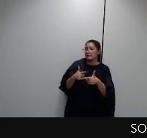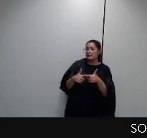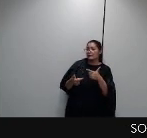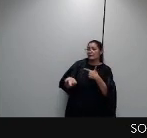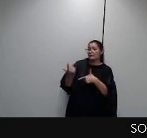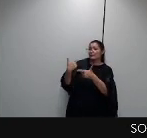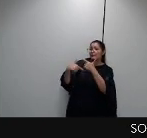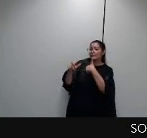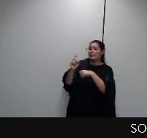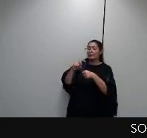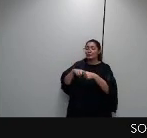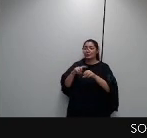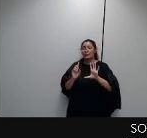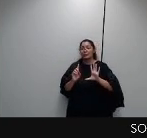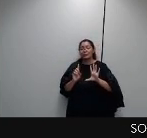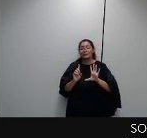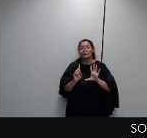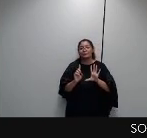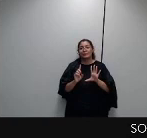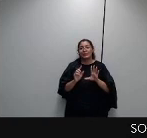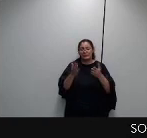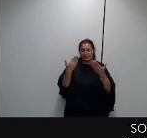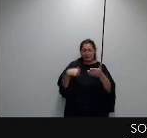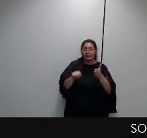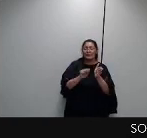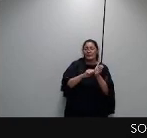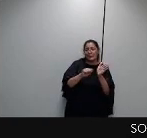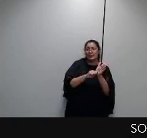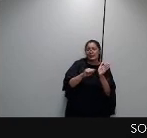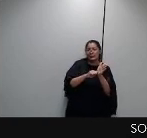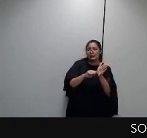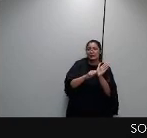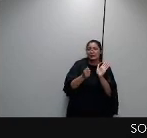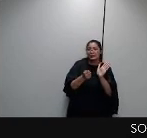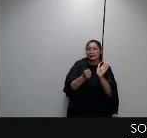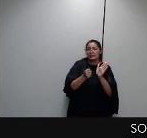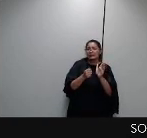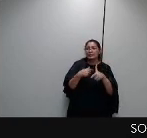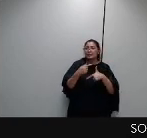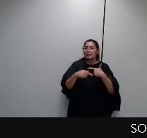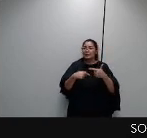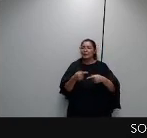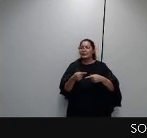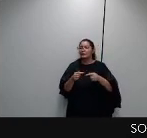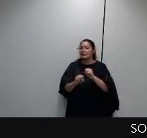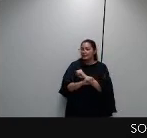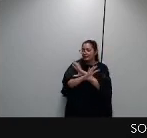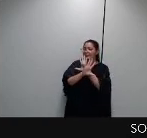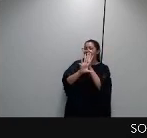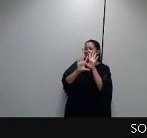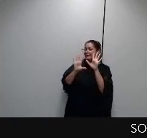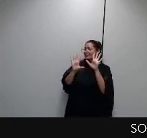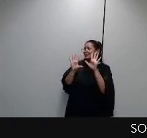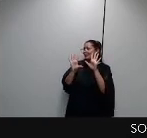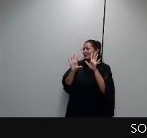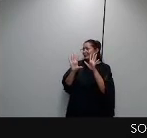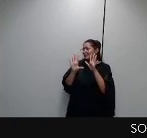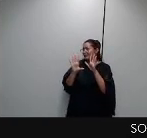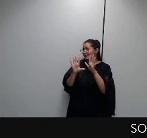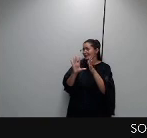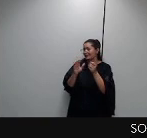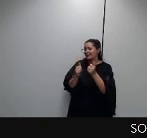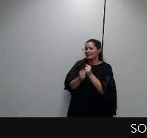presença para dizer que realmente se aplica também admirar não tem botar depois repetir Depois parecido que que aconteceu de seu critério